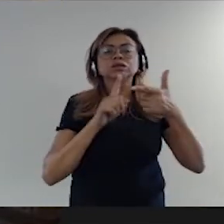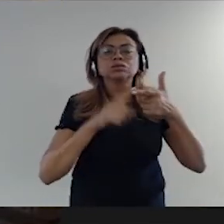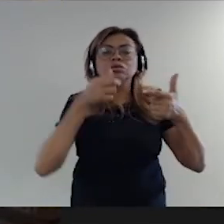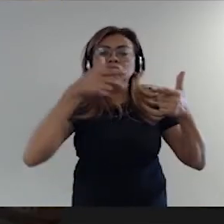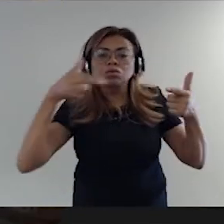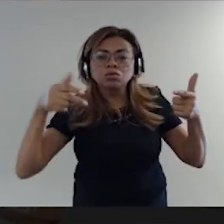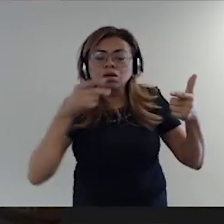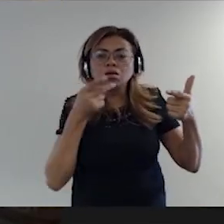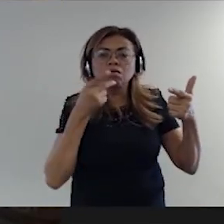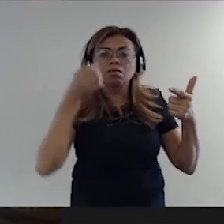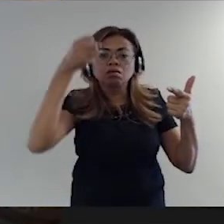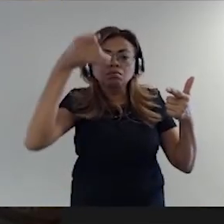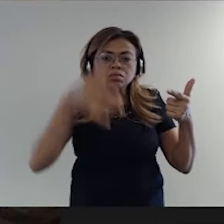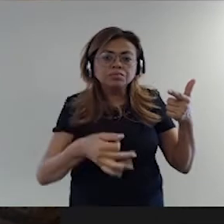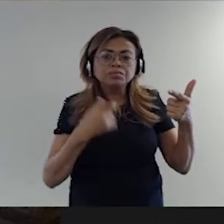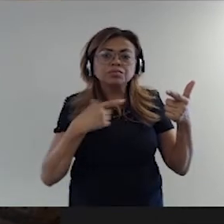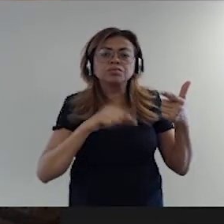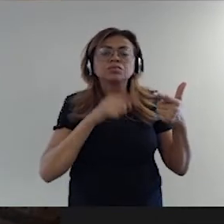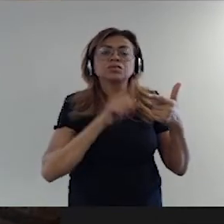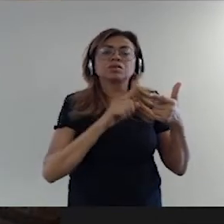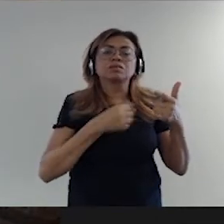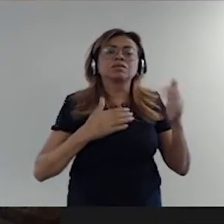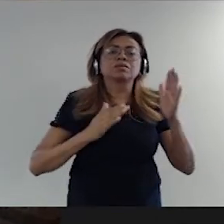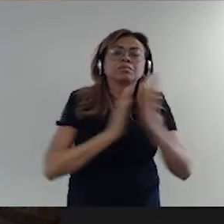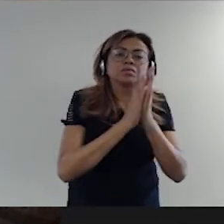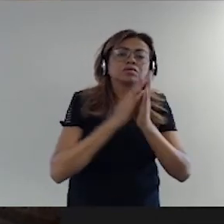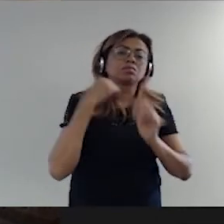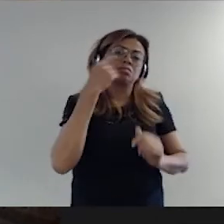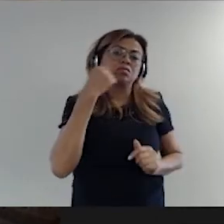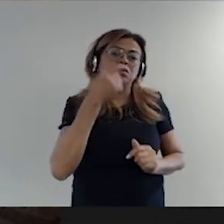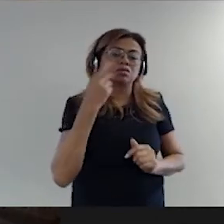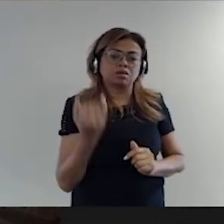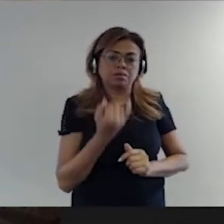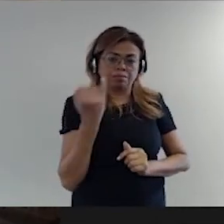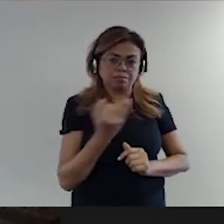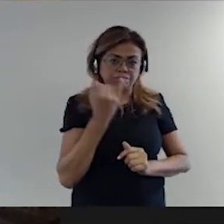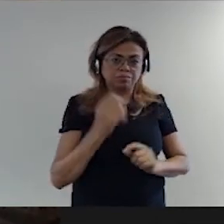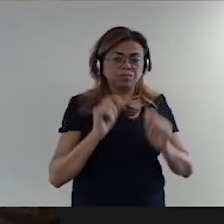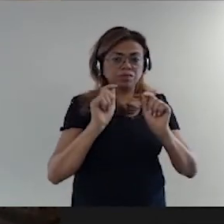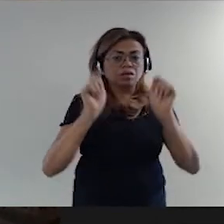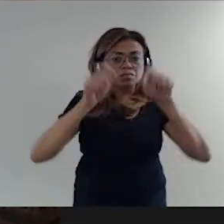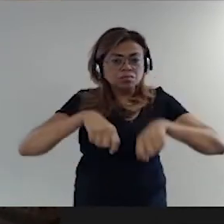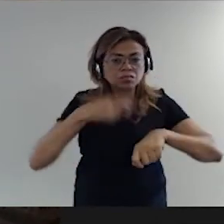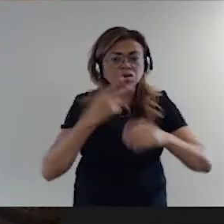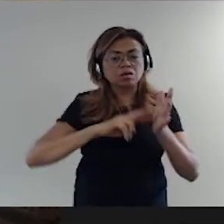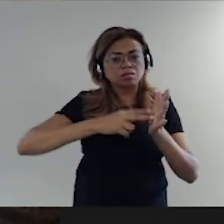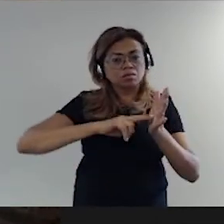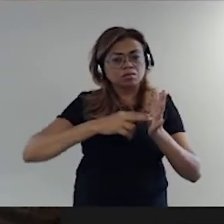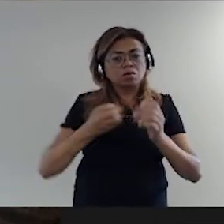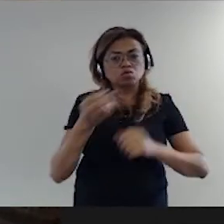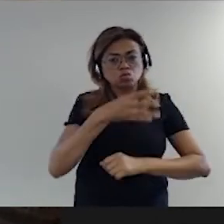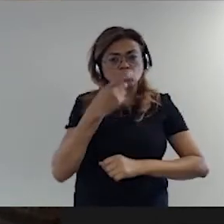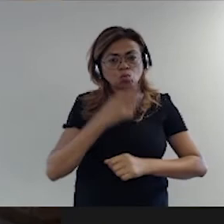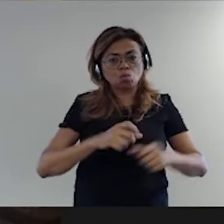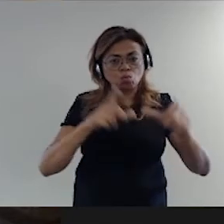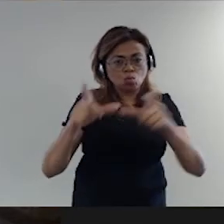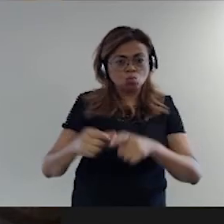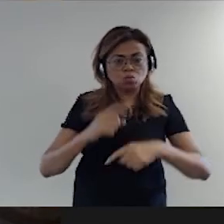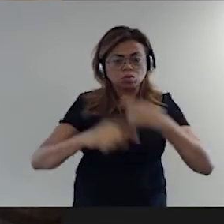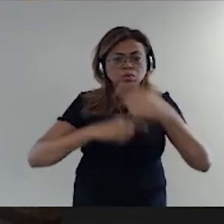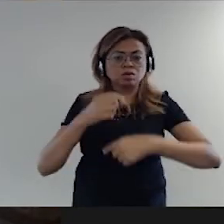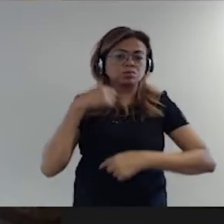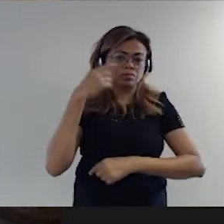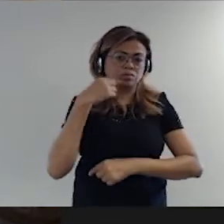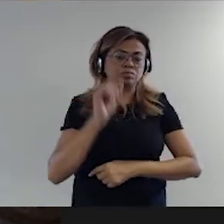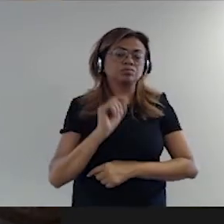tocar, que considero que terá um impacto na advocacia importante e poderá significar um novo campo de atuação para a